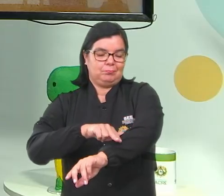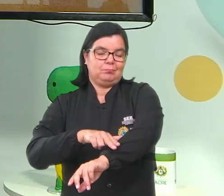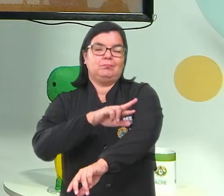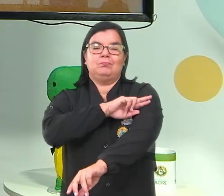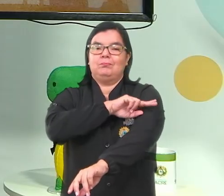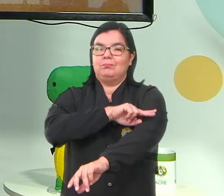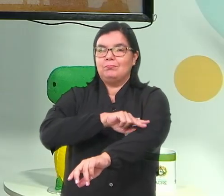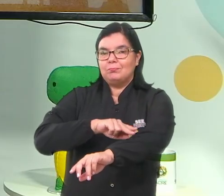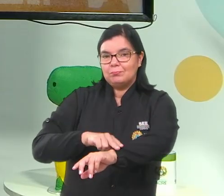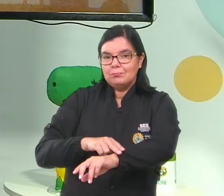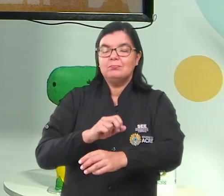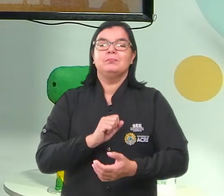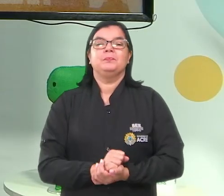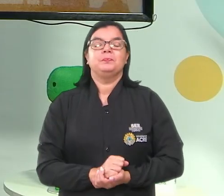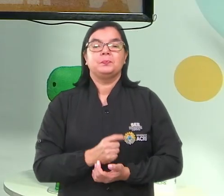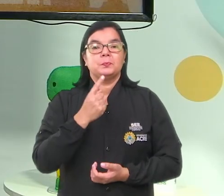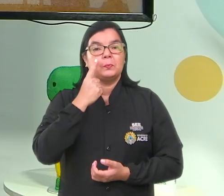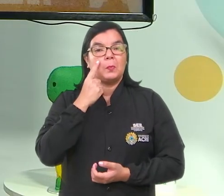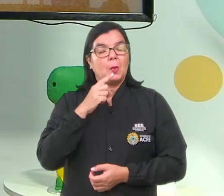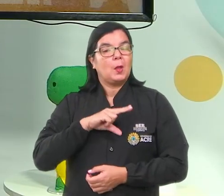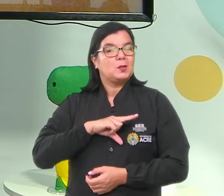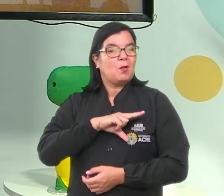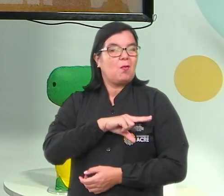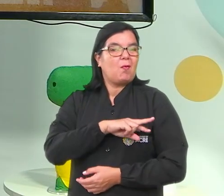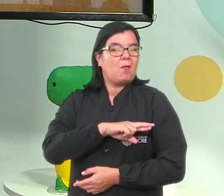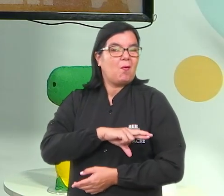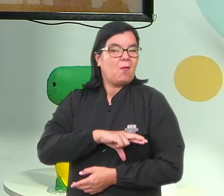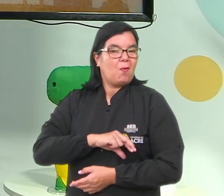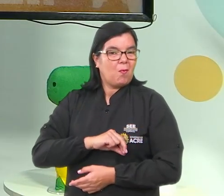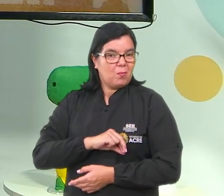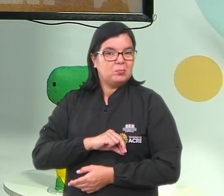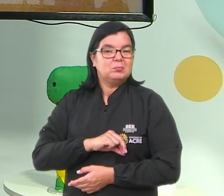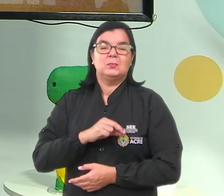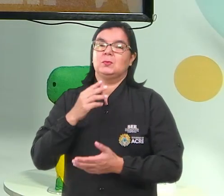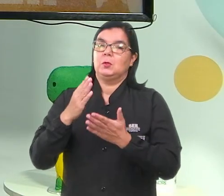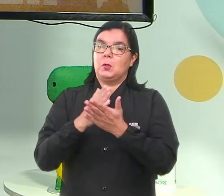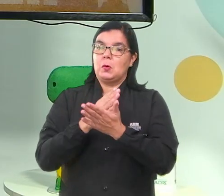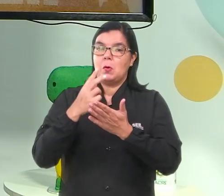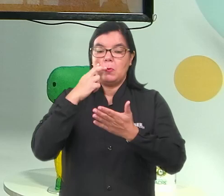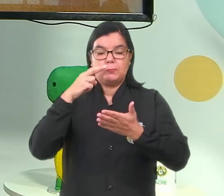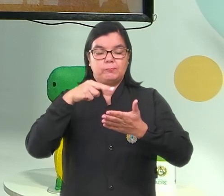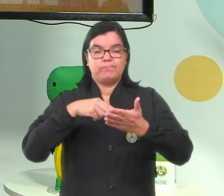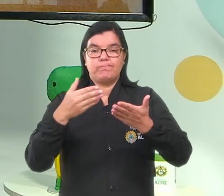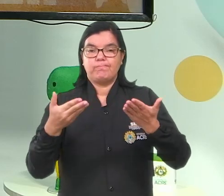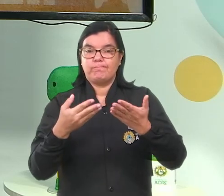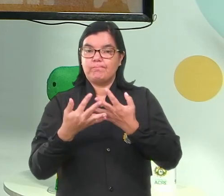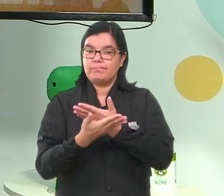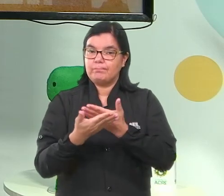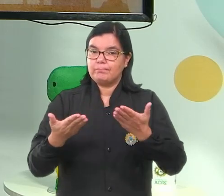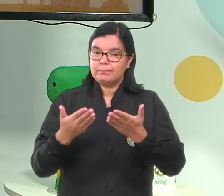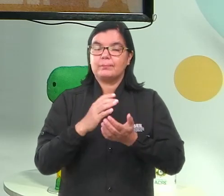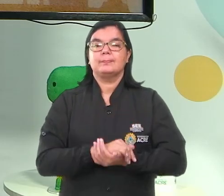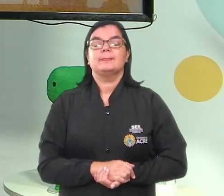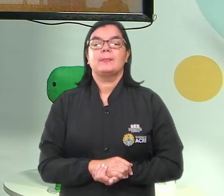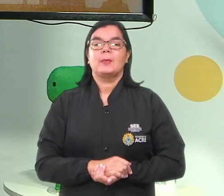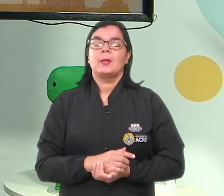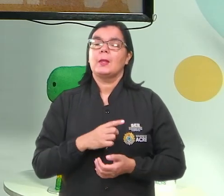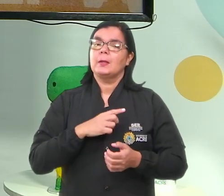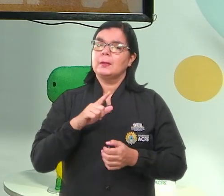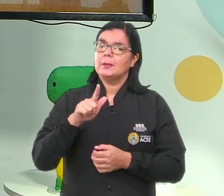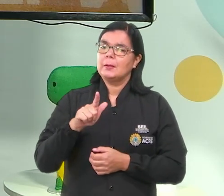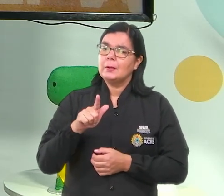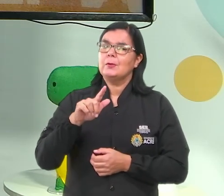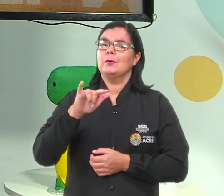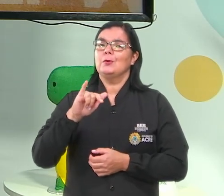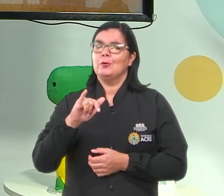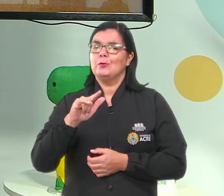né, que essa romantização, conforme eu li agora há pouco para todos vocês, e que Gilberto